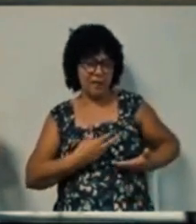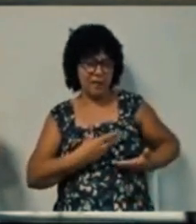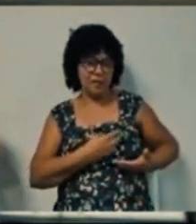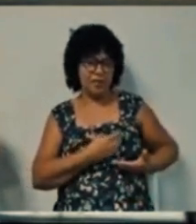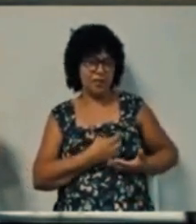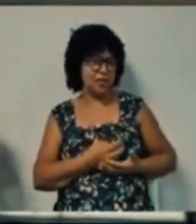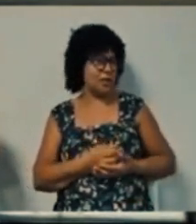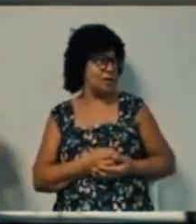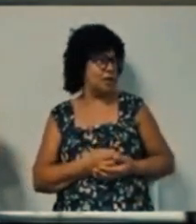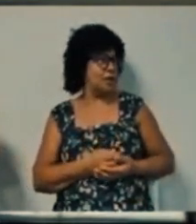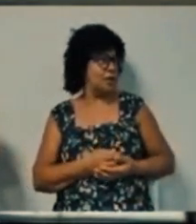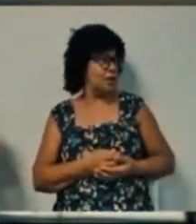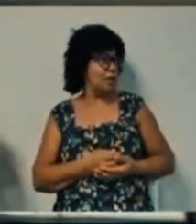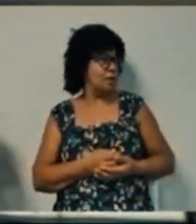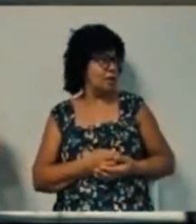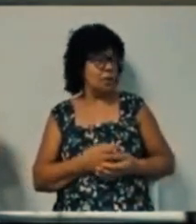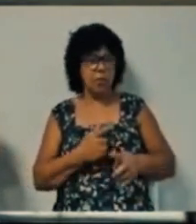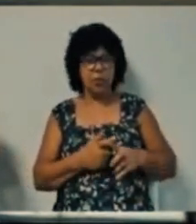aqui,